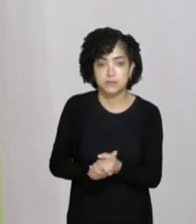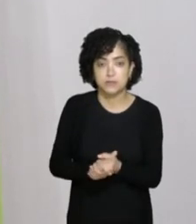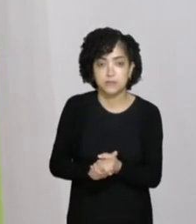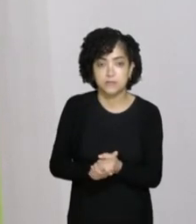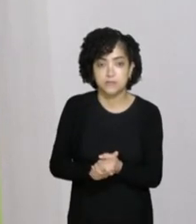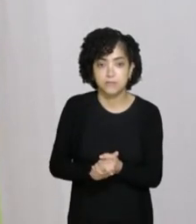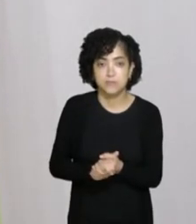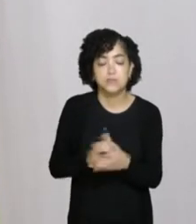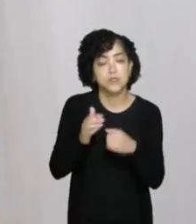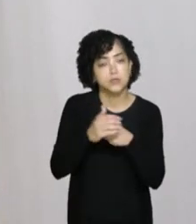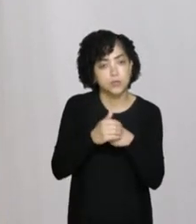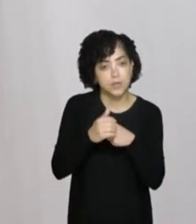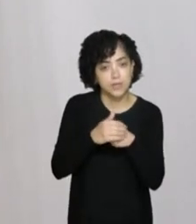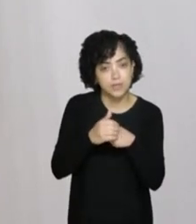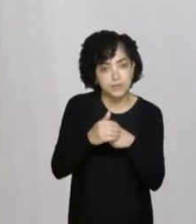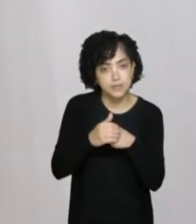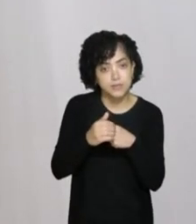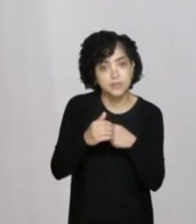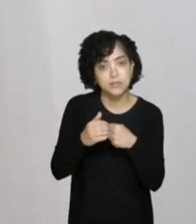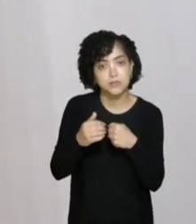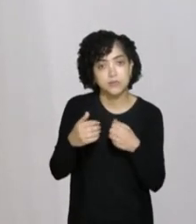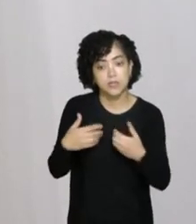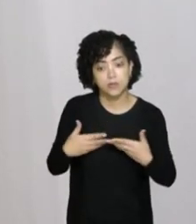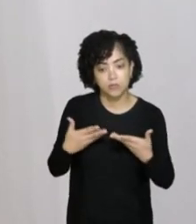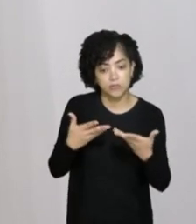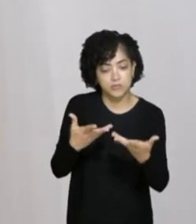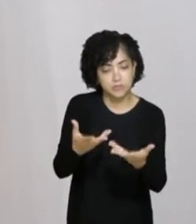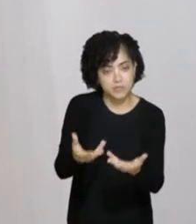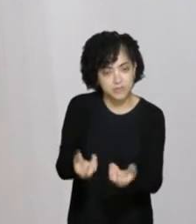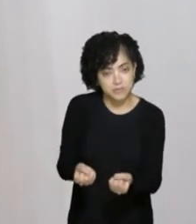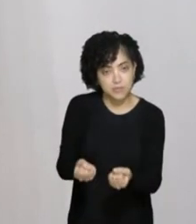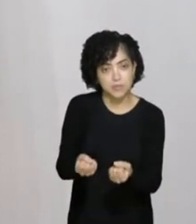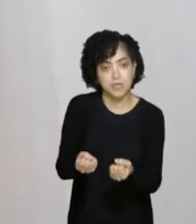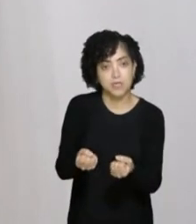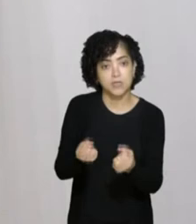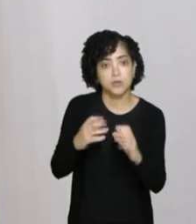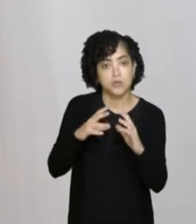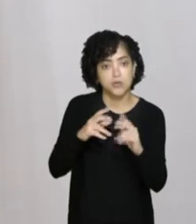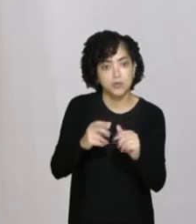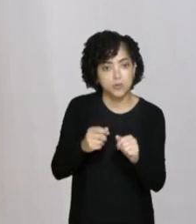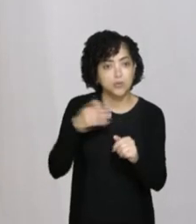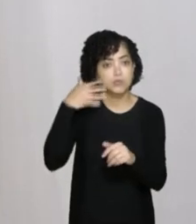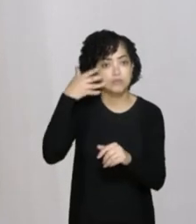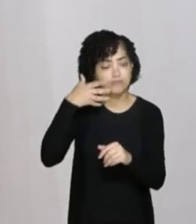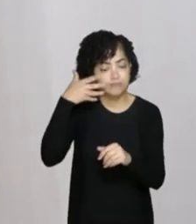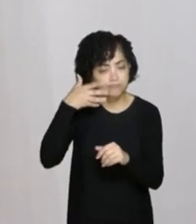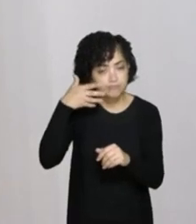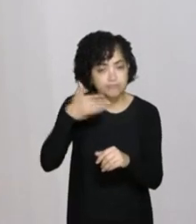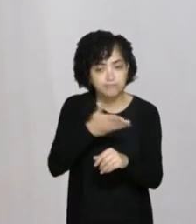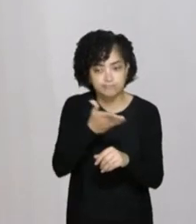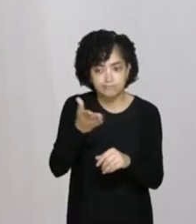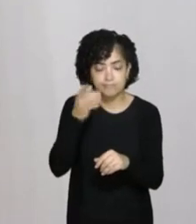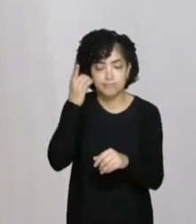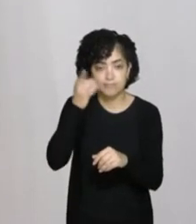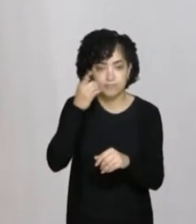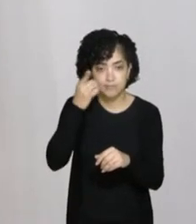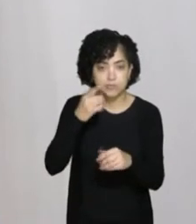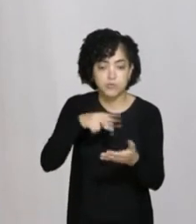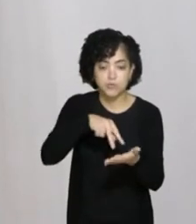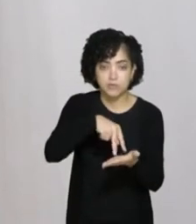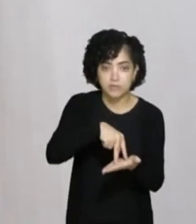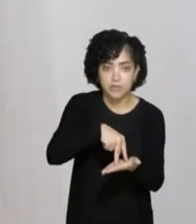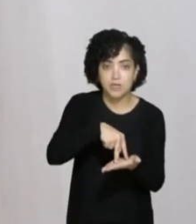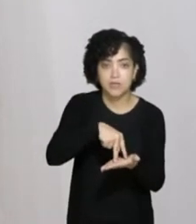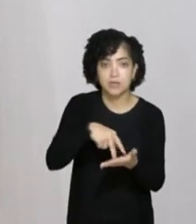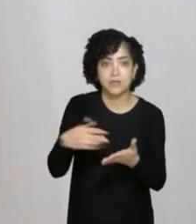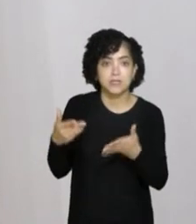o carinho, né, e a receptividade de todas as manifestações feitas aqui pelos senhores deputados. Chegar dessa forma